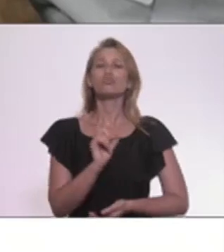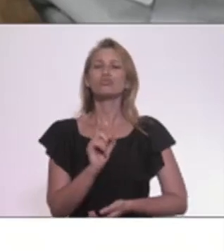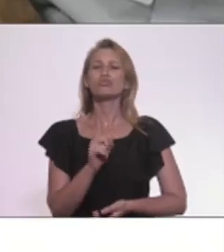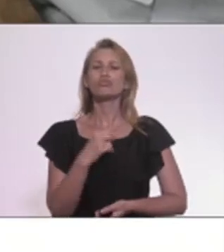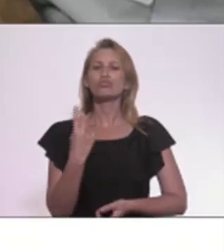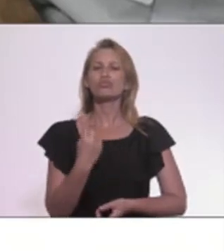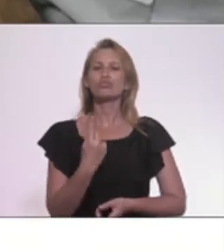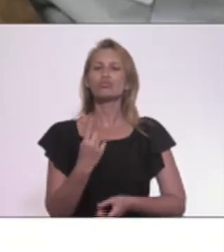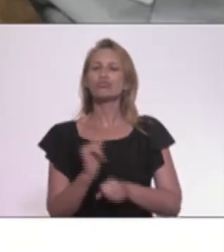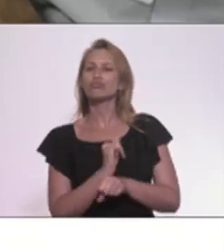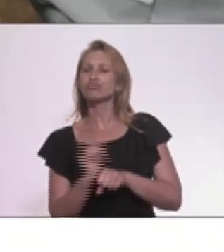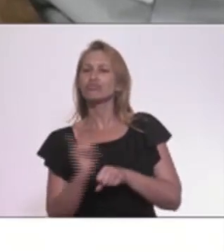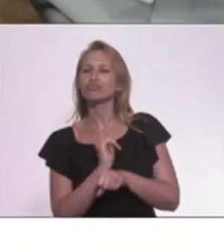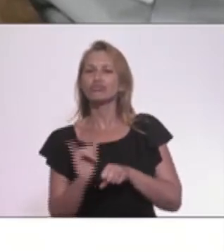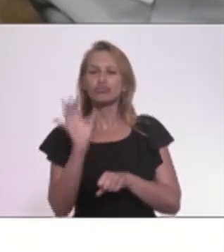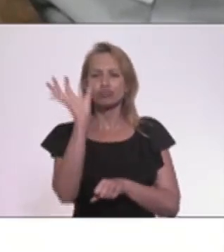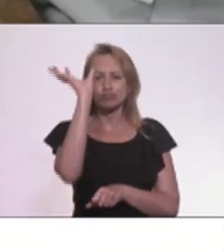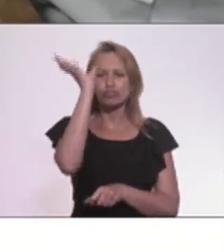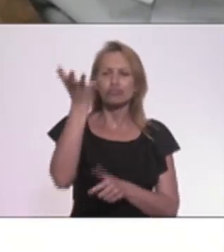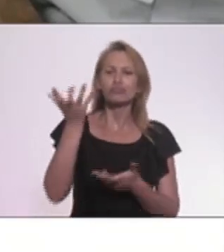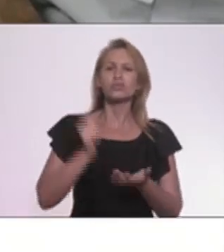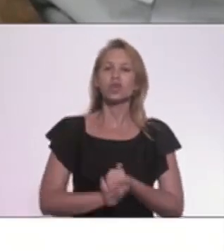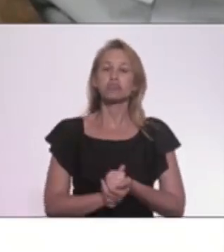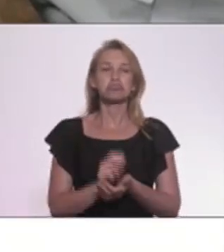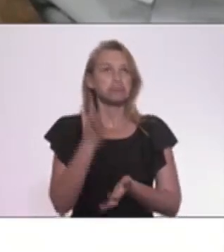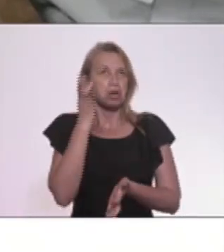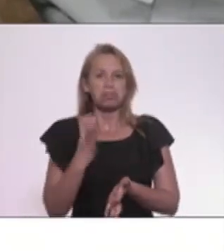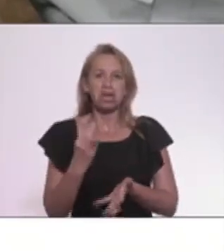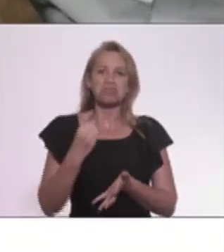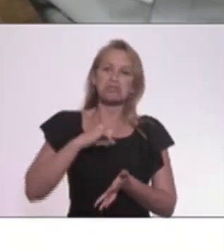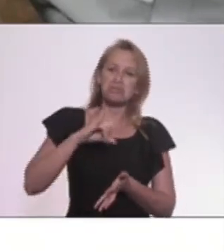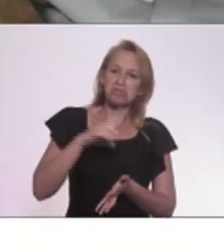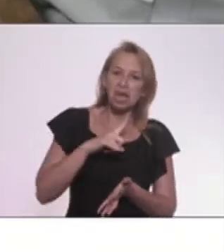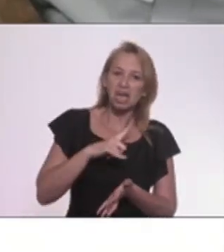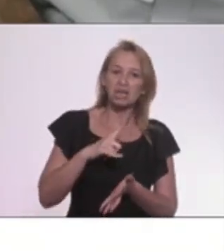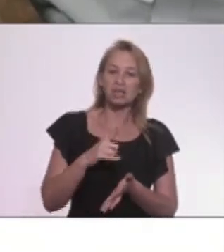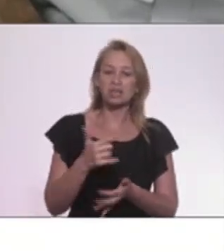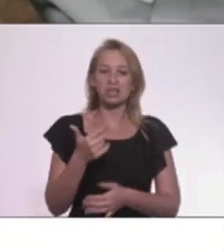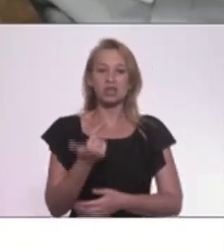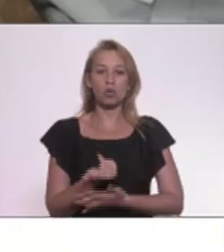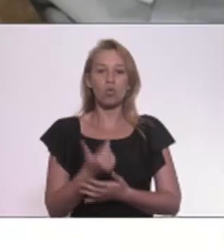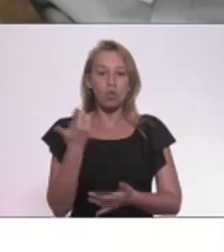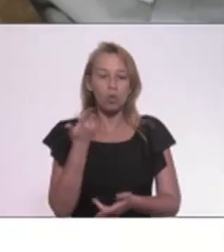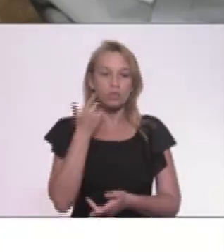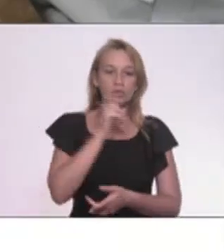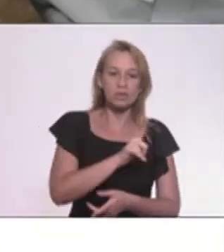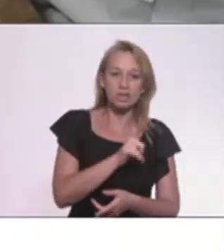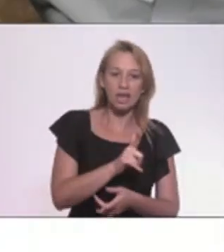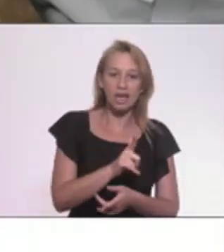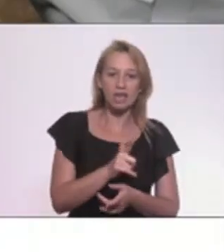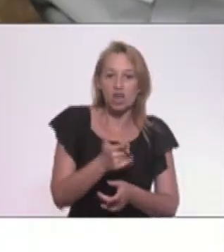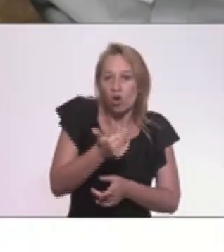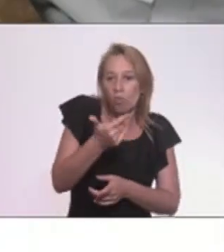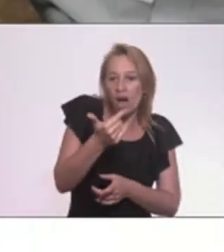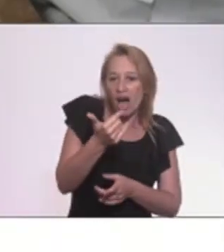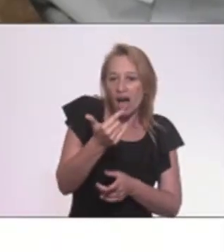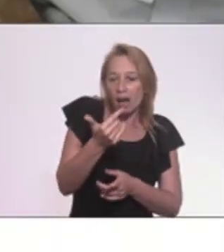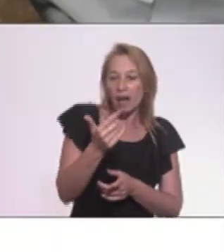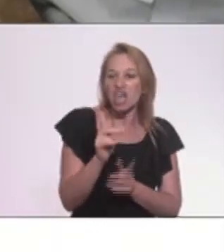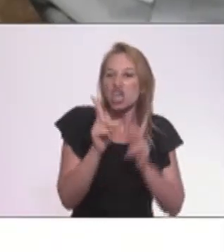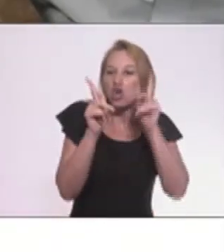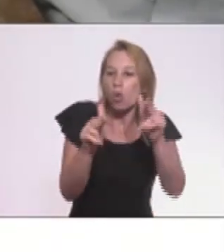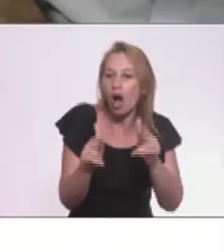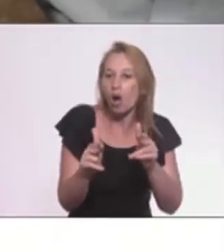uma solução, ou que a gente, não sei nem se tem, será que a gente consegue uma arma daquela, que nem tinha naquele desenho dos